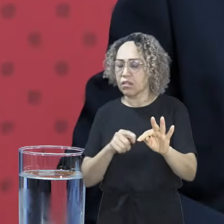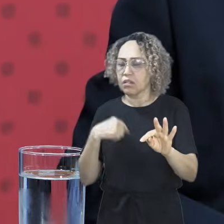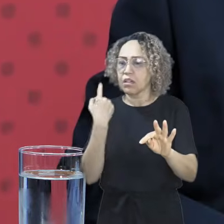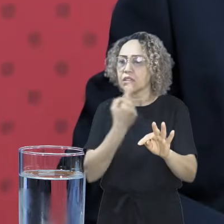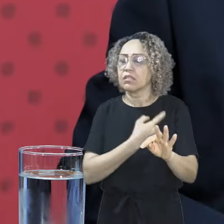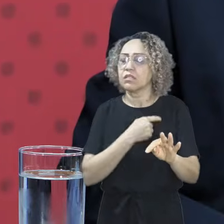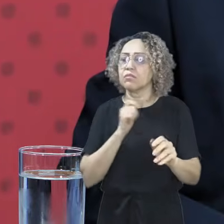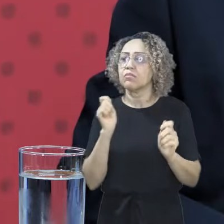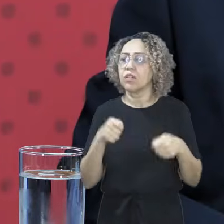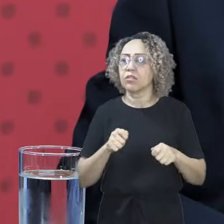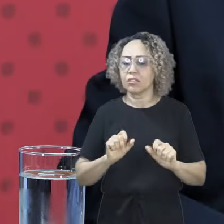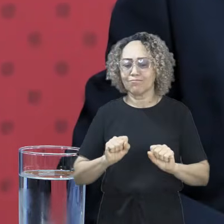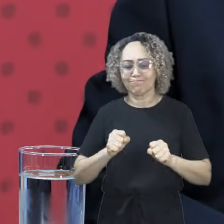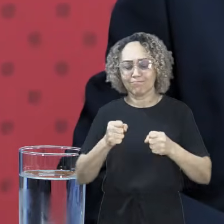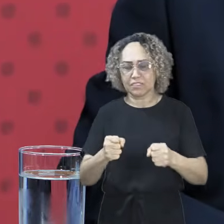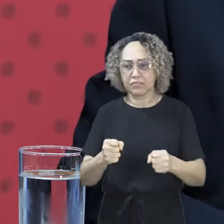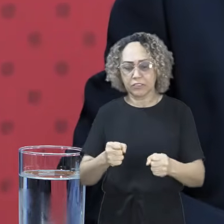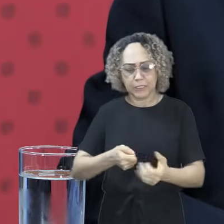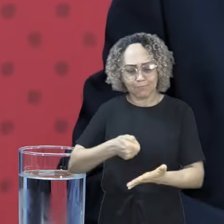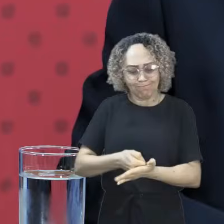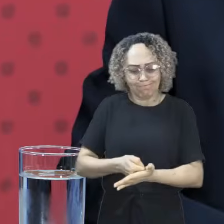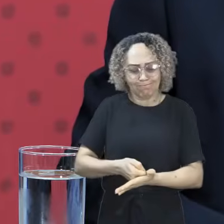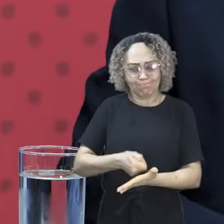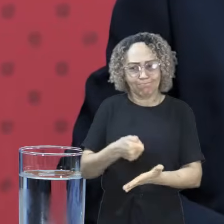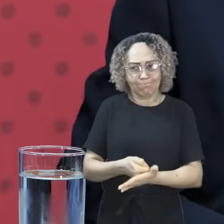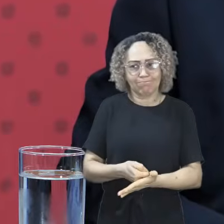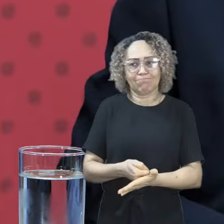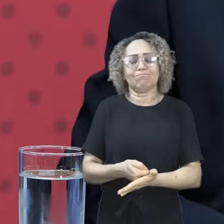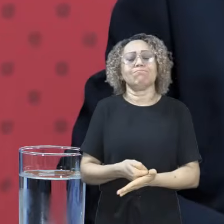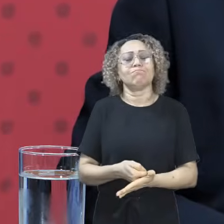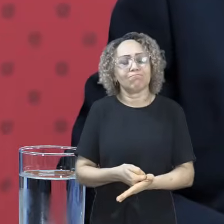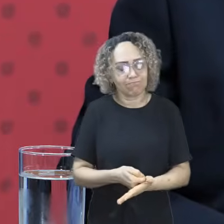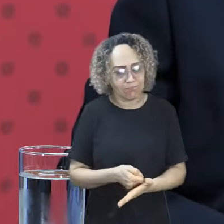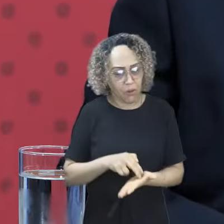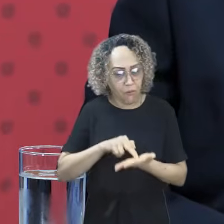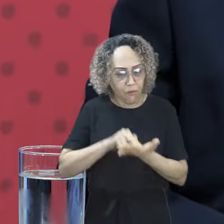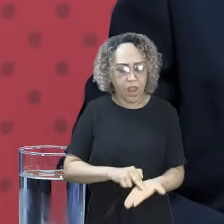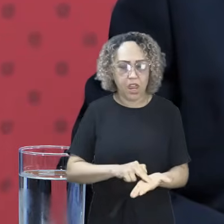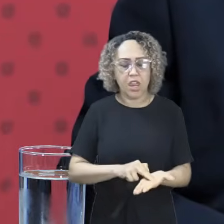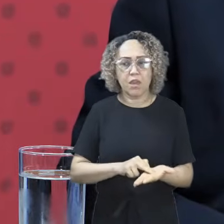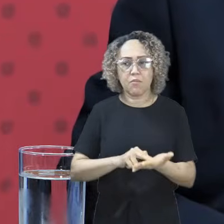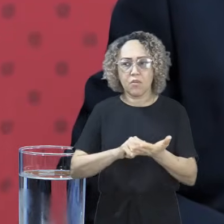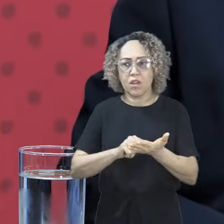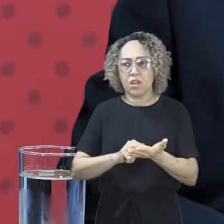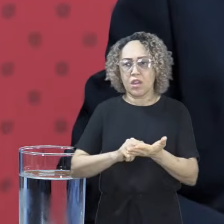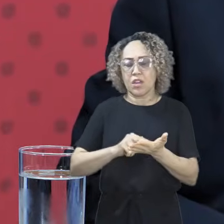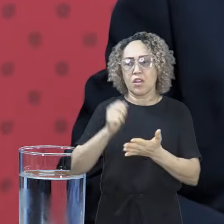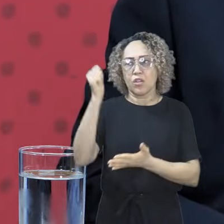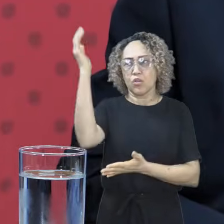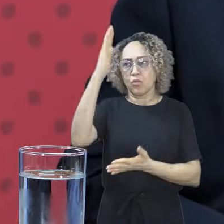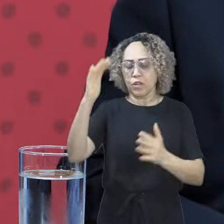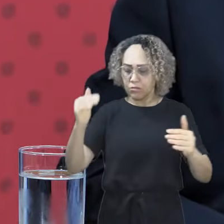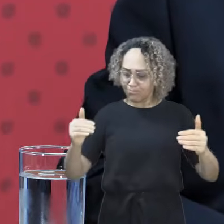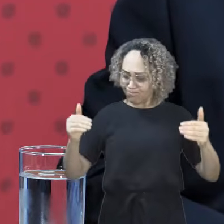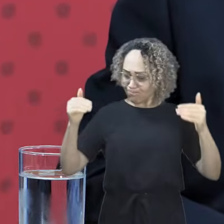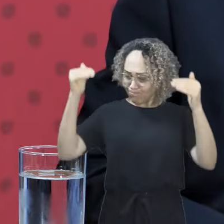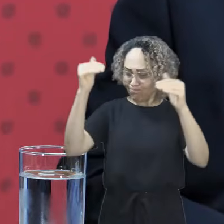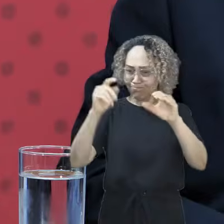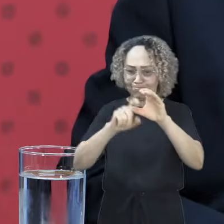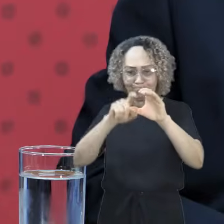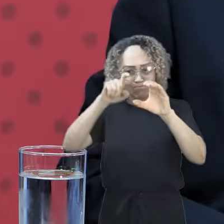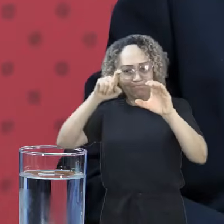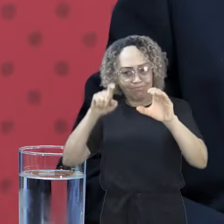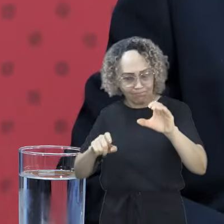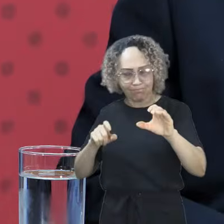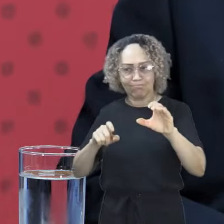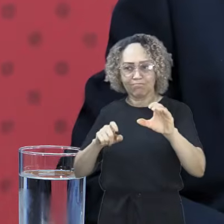defesa intransigente, né, da soberania nacional, da soberania do Brasil enquanto país, que a